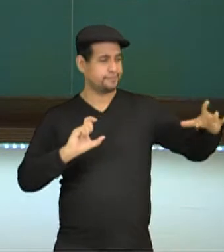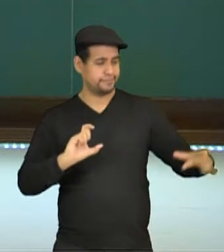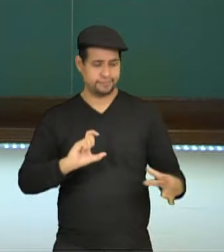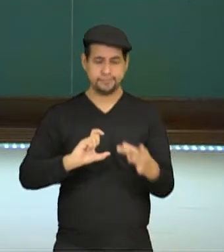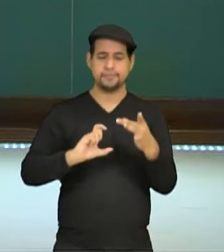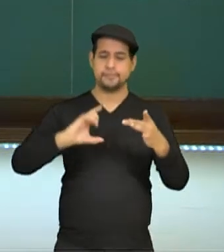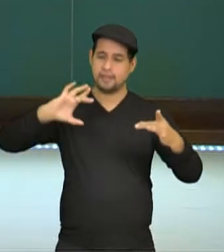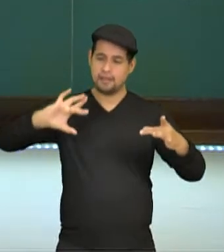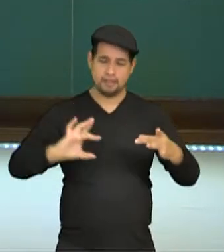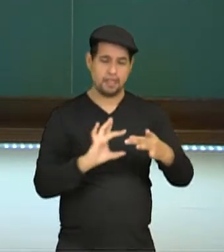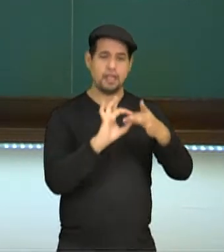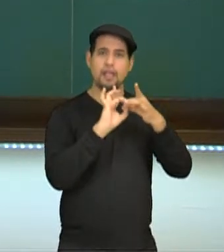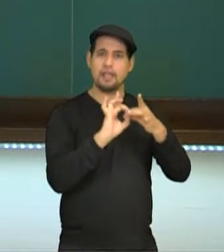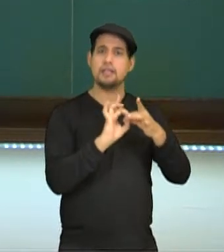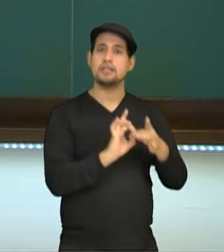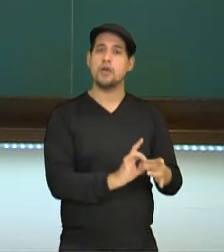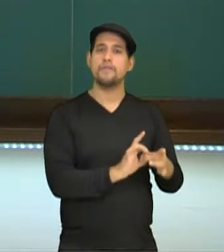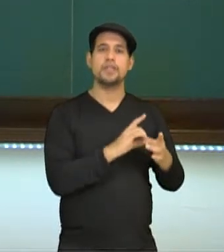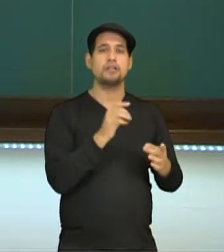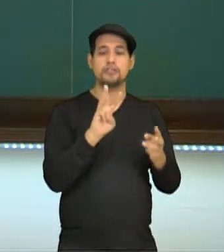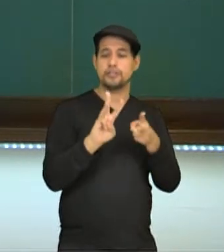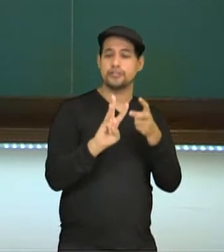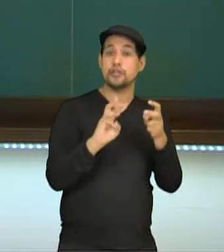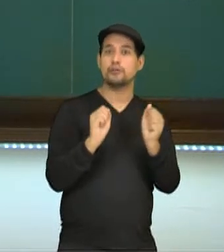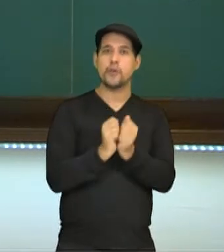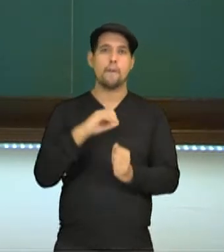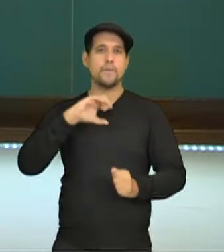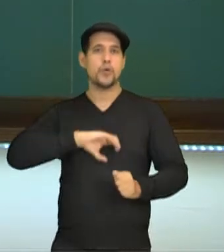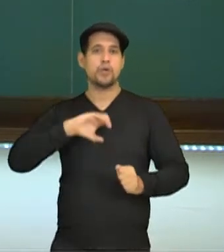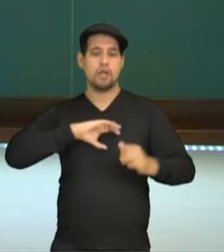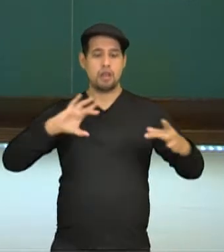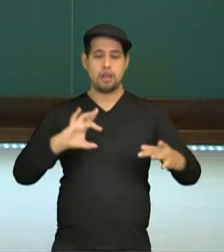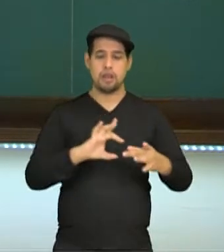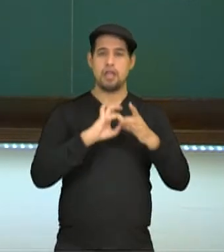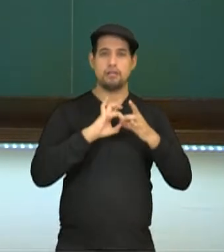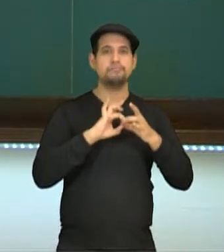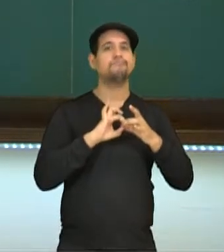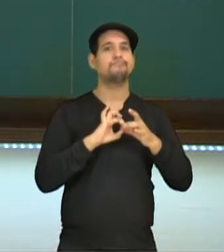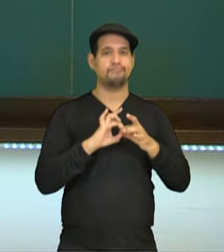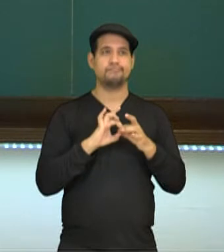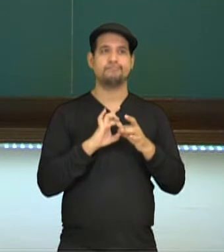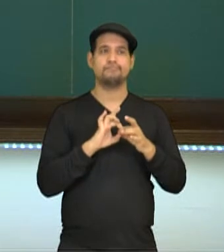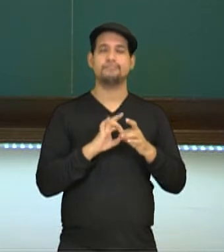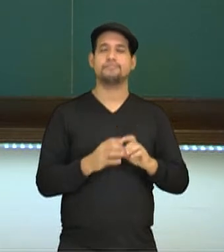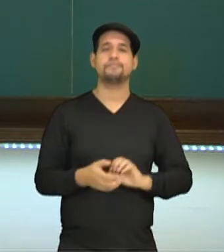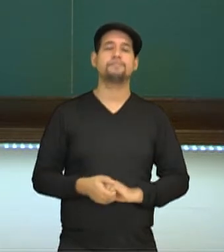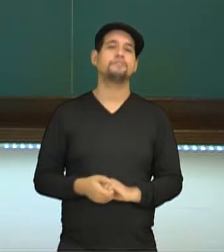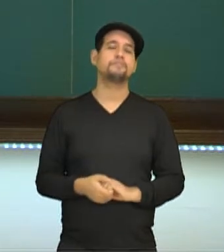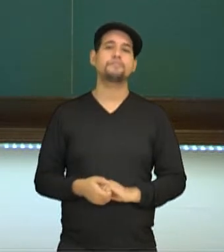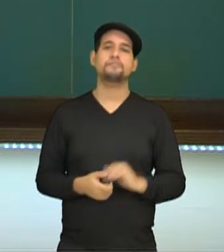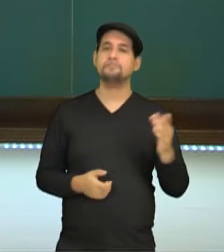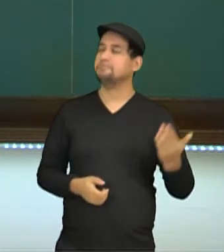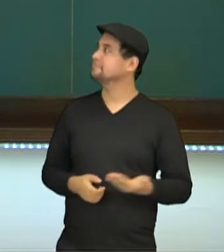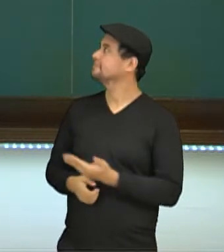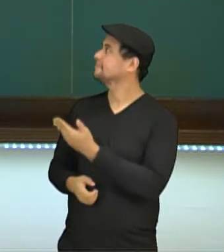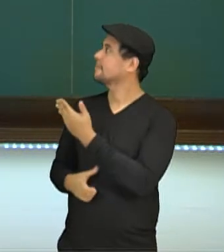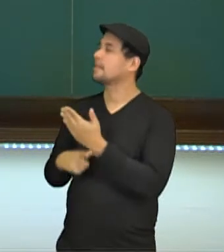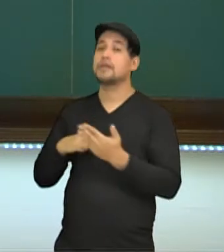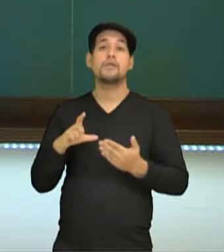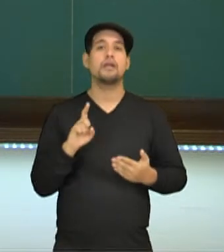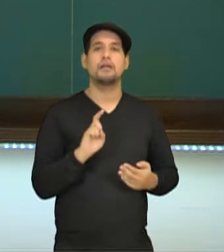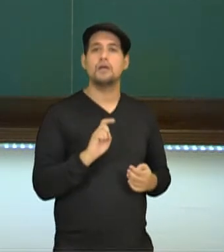origem indígena, né? Aqui mulheres da aldeia xinguana, né, cuidando do preparo dos alimentos. Aqui, né, uma